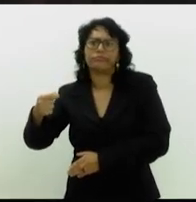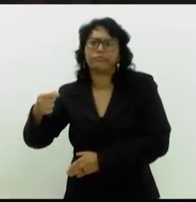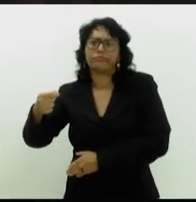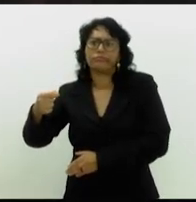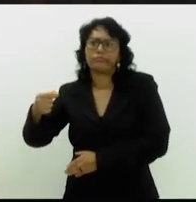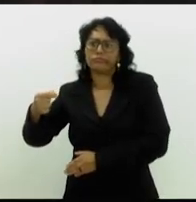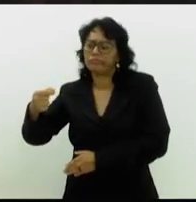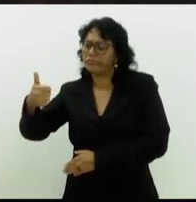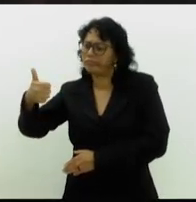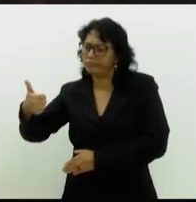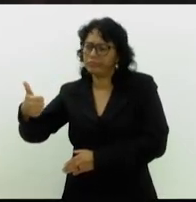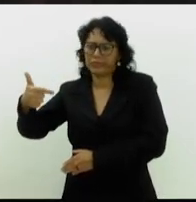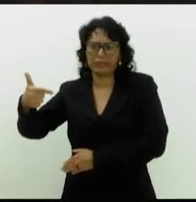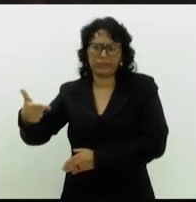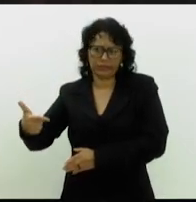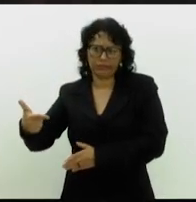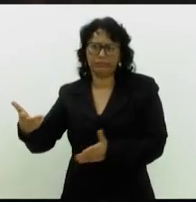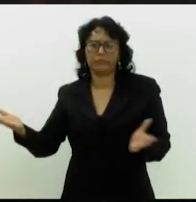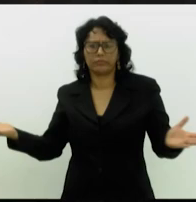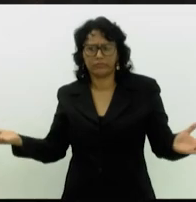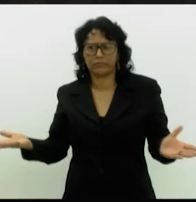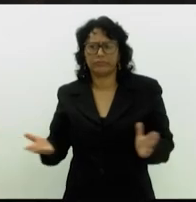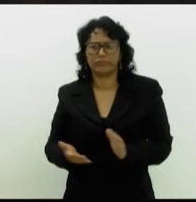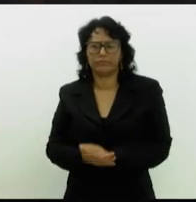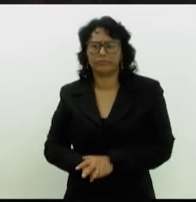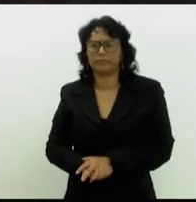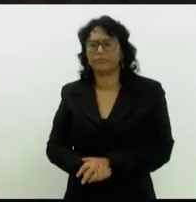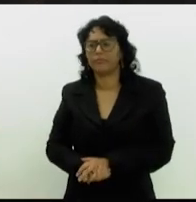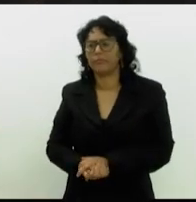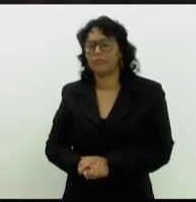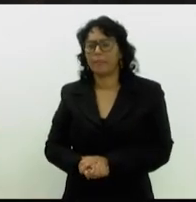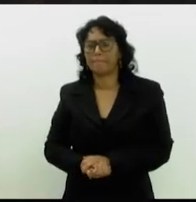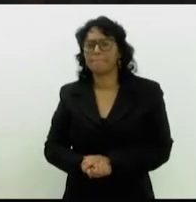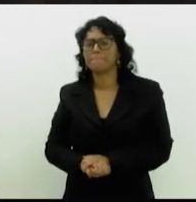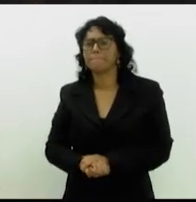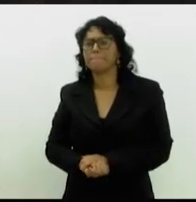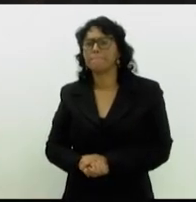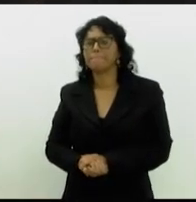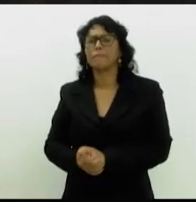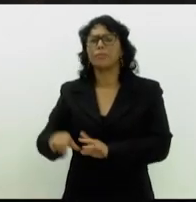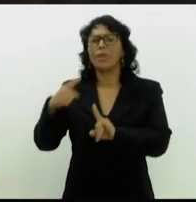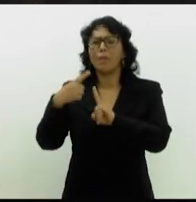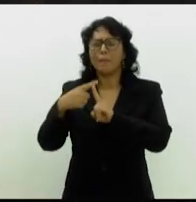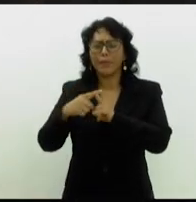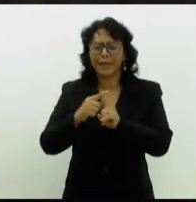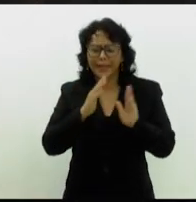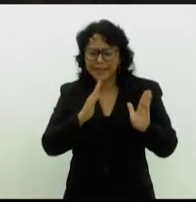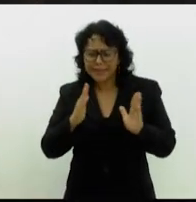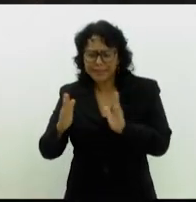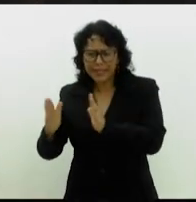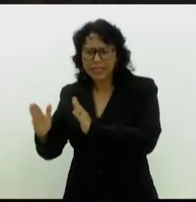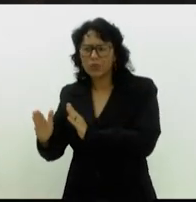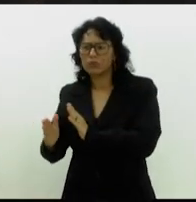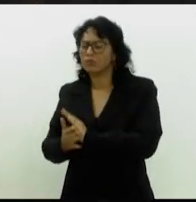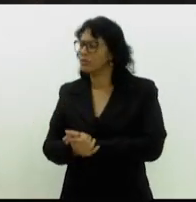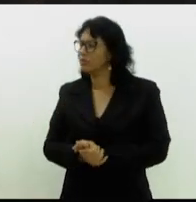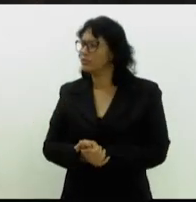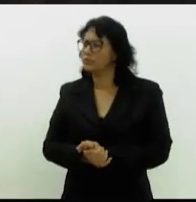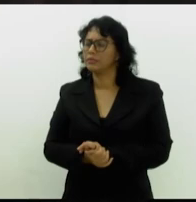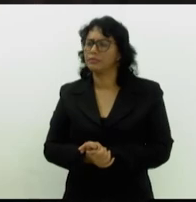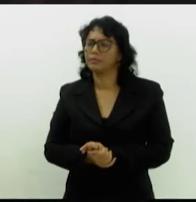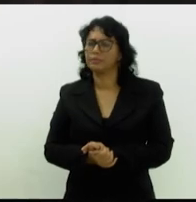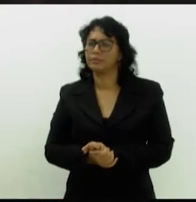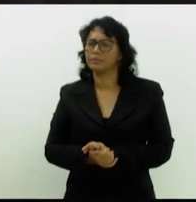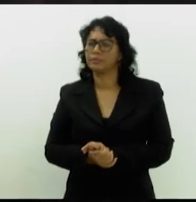Dezembro de 21 e por que esse período período de vigência